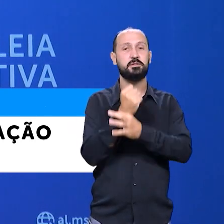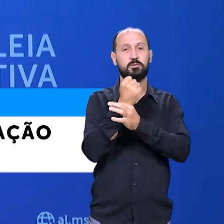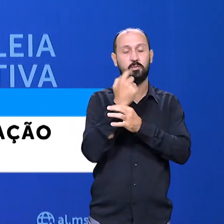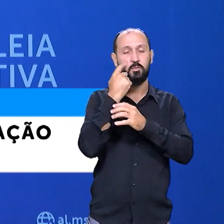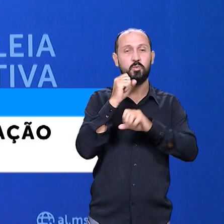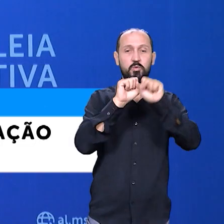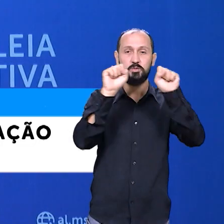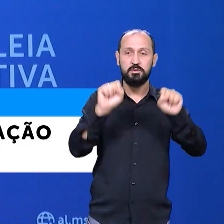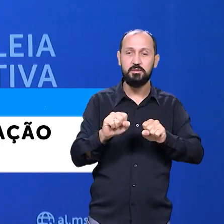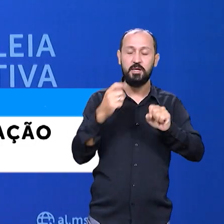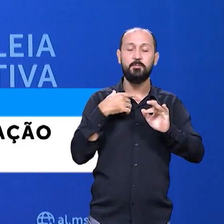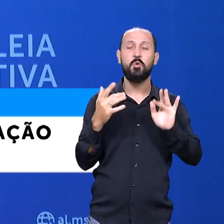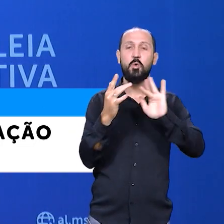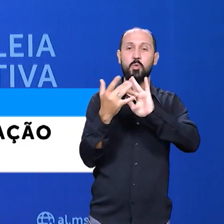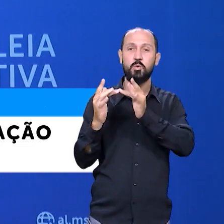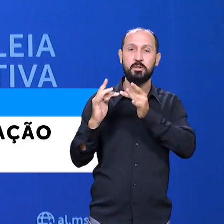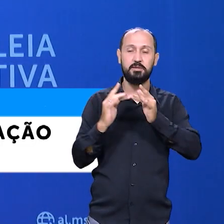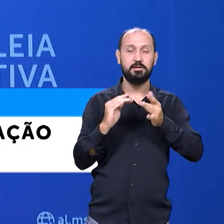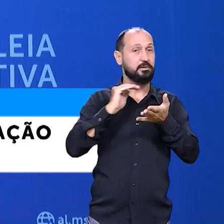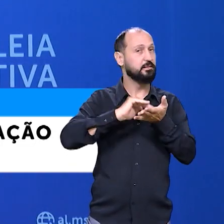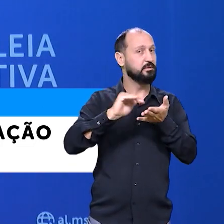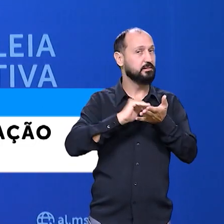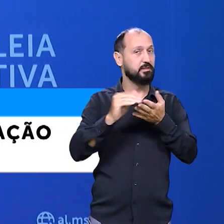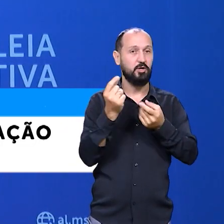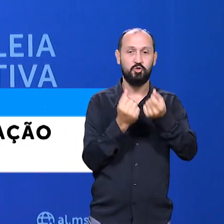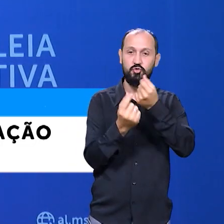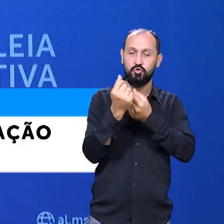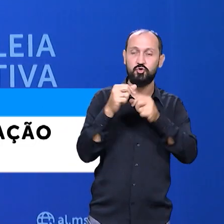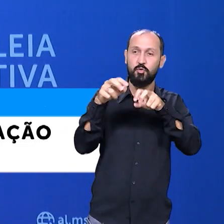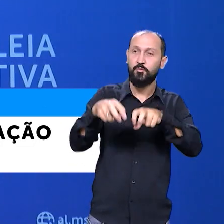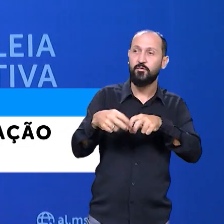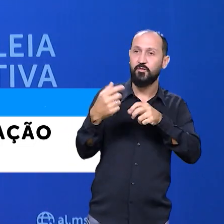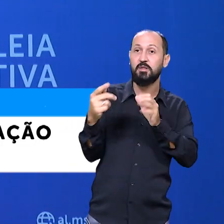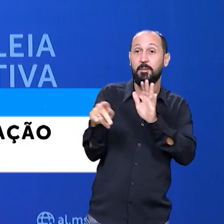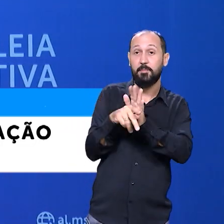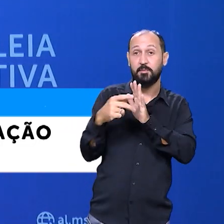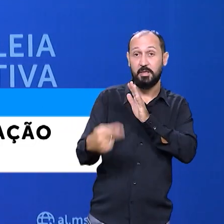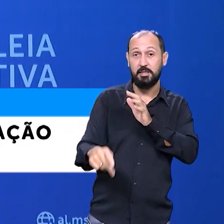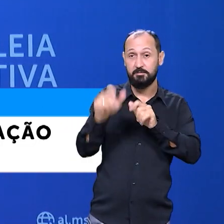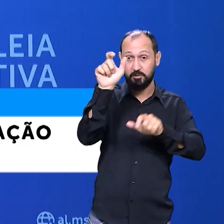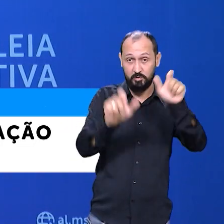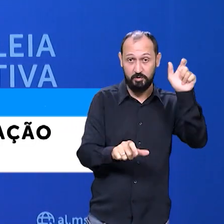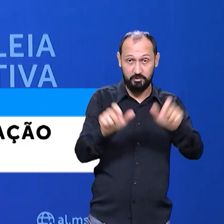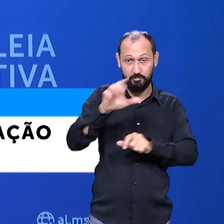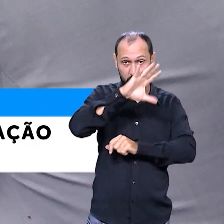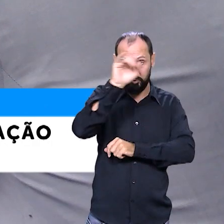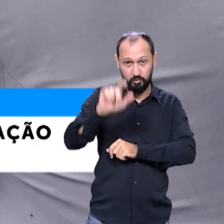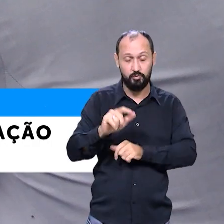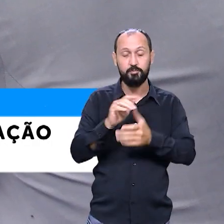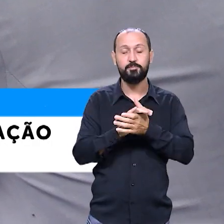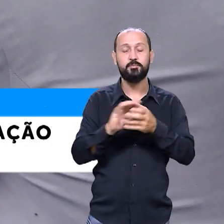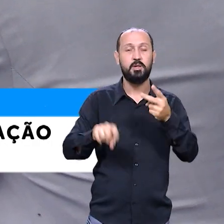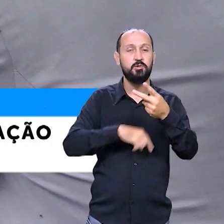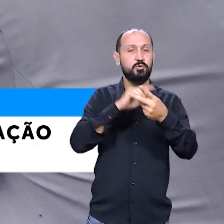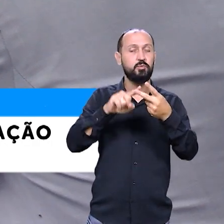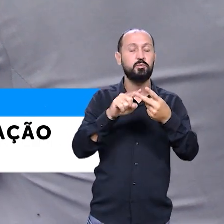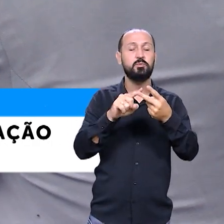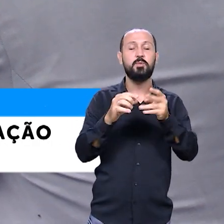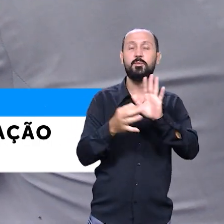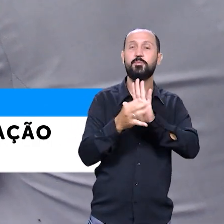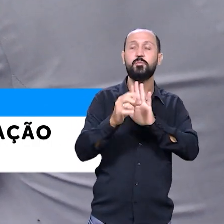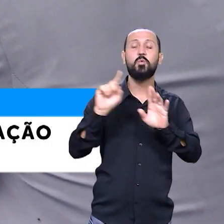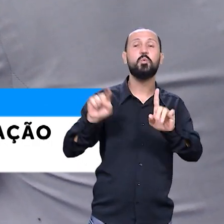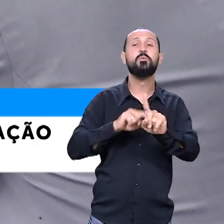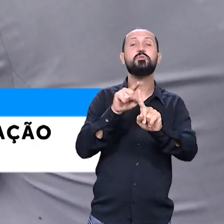mais seguro o sistema de relacionamento da Secretaria de Fazenda com os cidadãos sumatogrossenses. Já a segunda